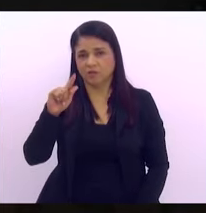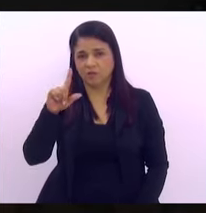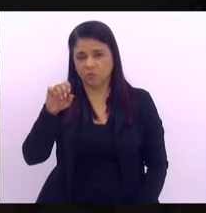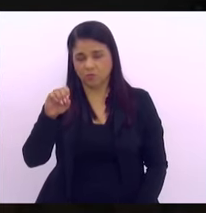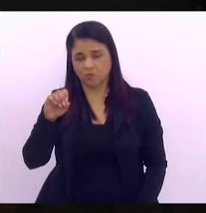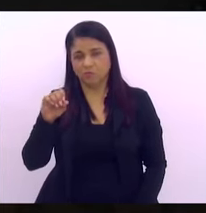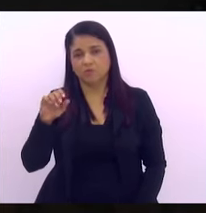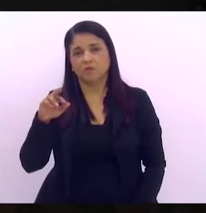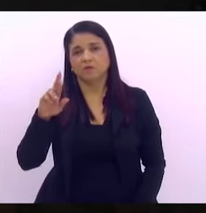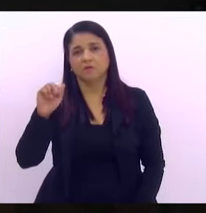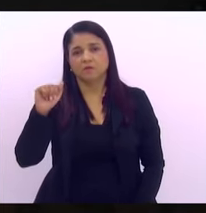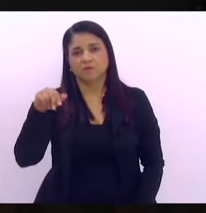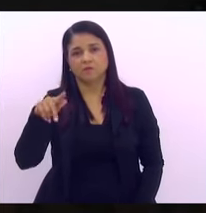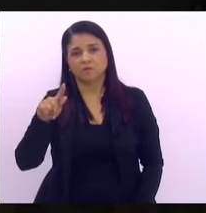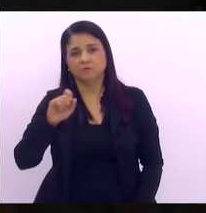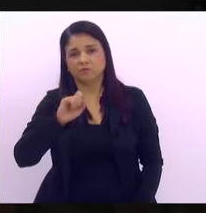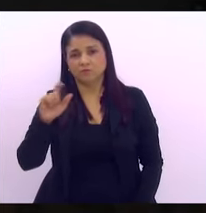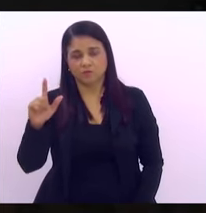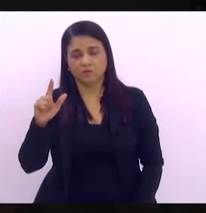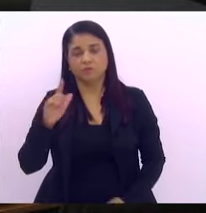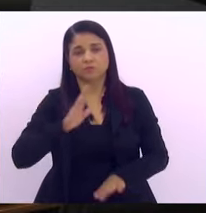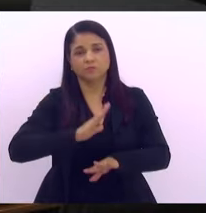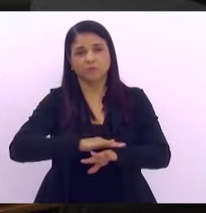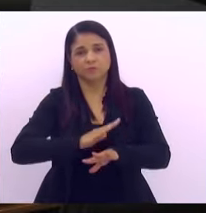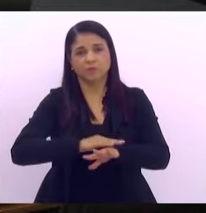de 10 minutos no tempo regimental.